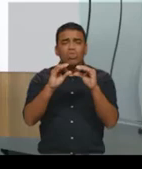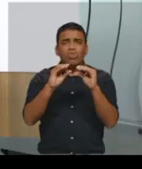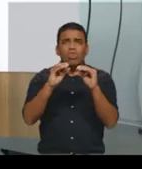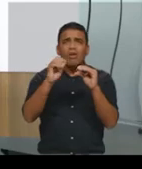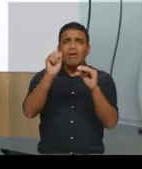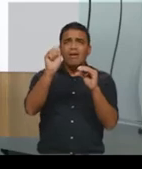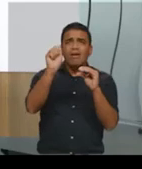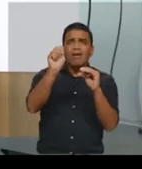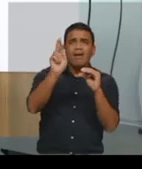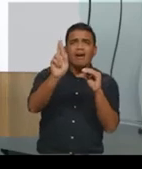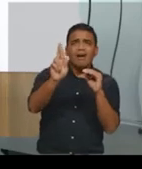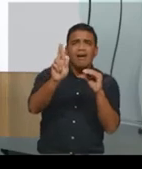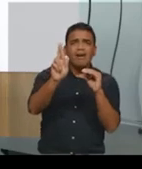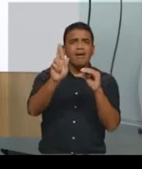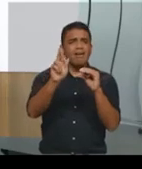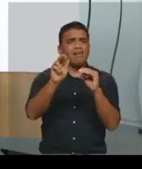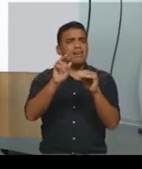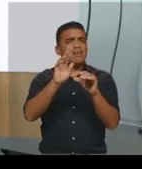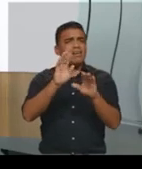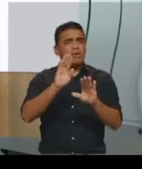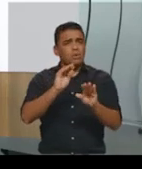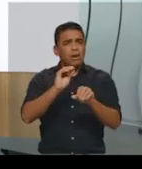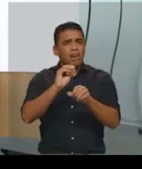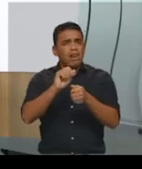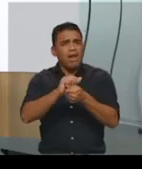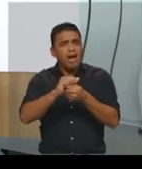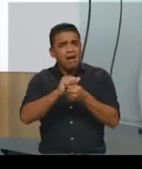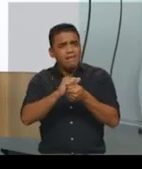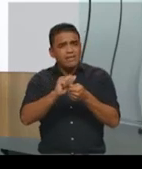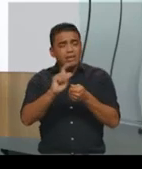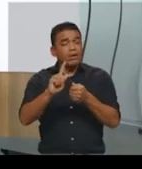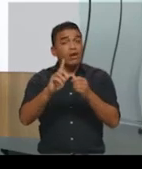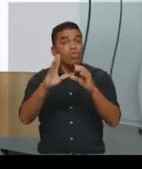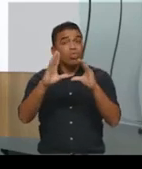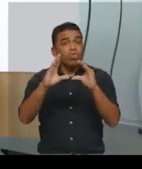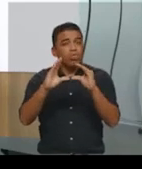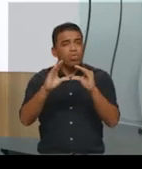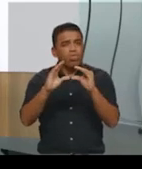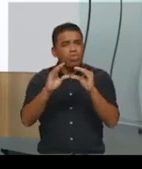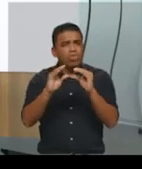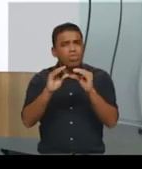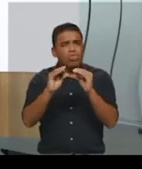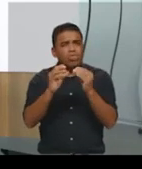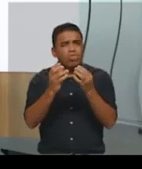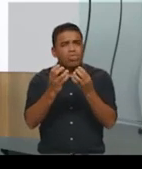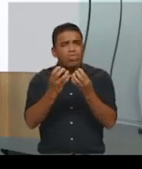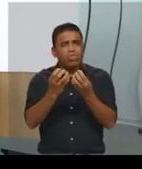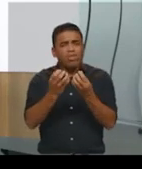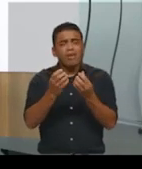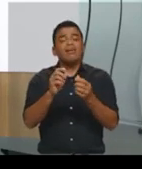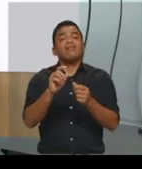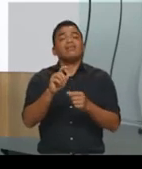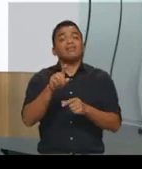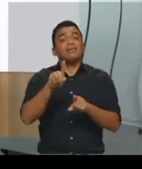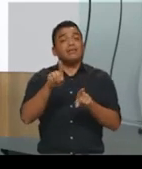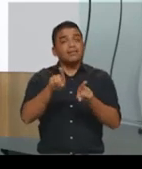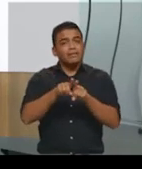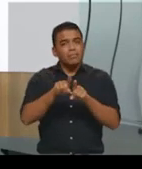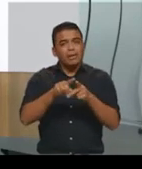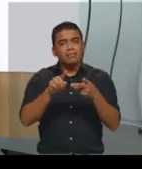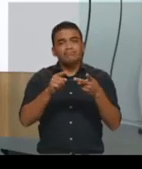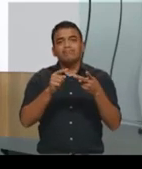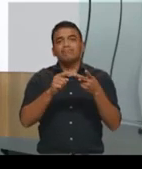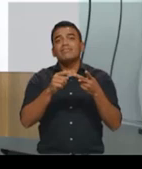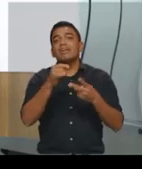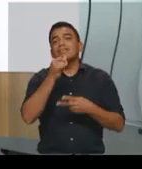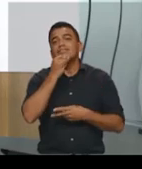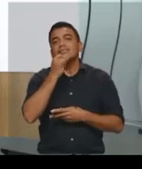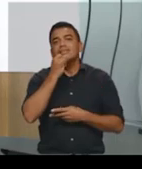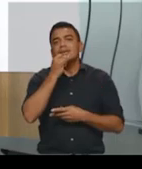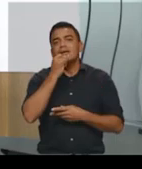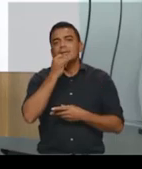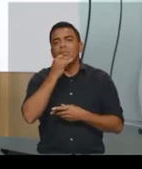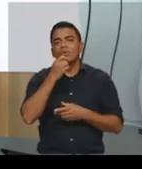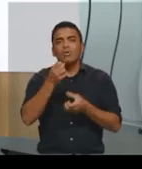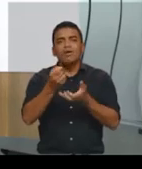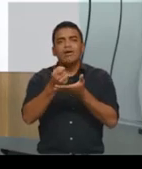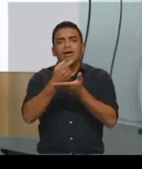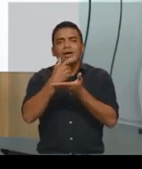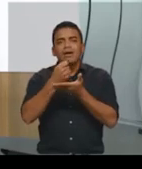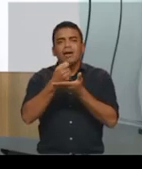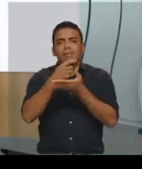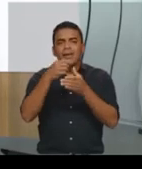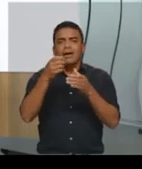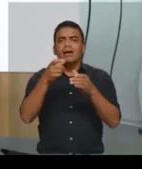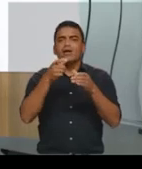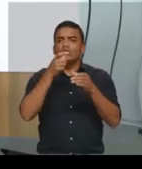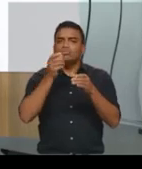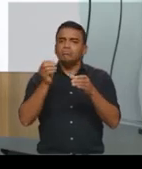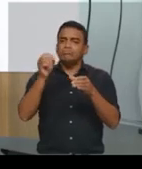ambiente, não tiver um certo cuidado, ela escurece. Também eu trouxe para vocês um outro exemplo de um comprimido liberando